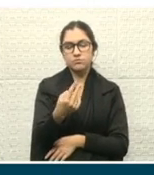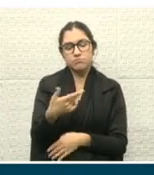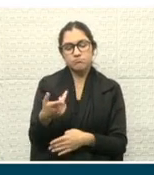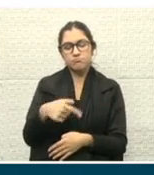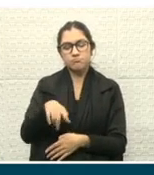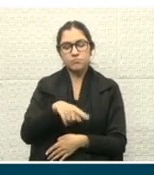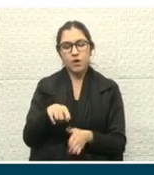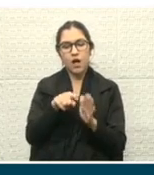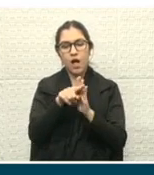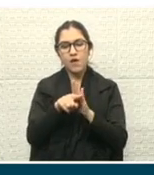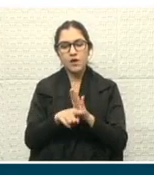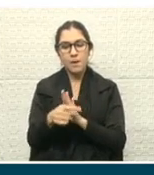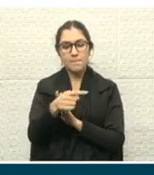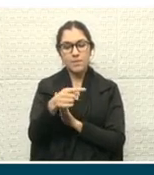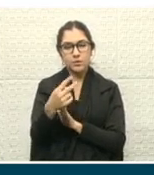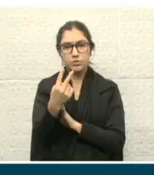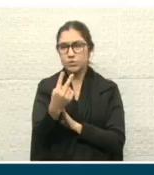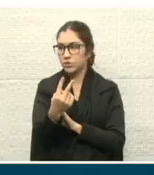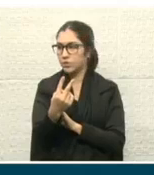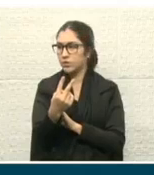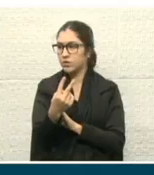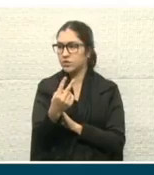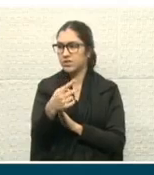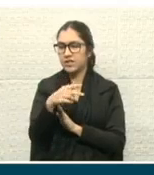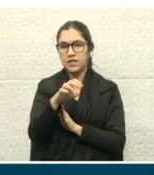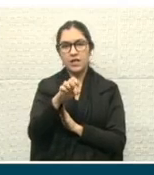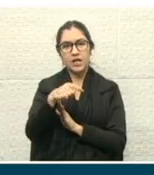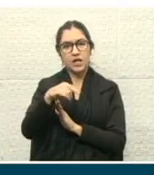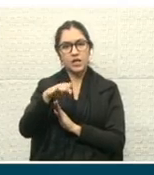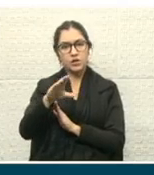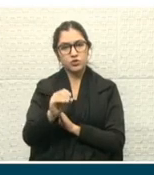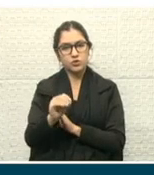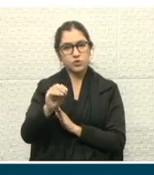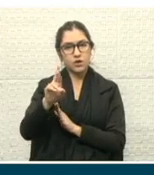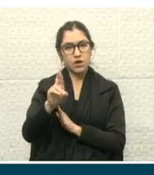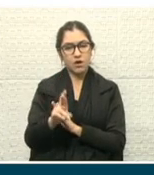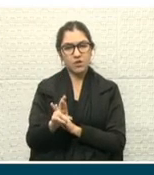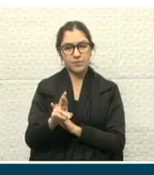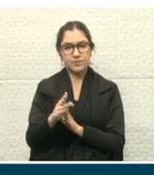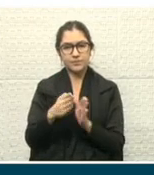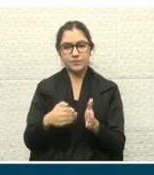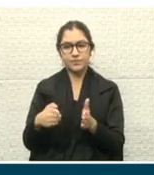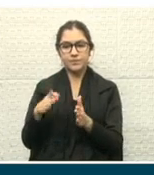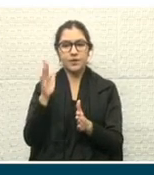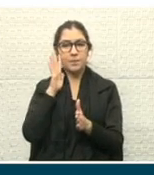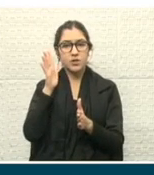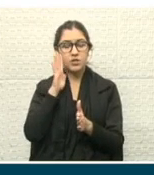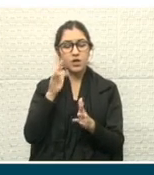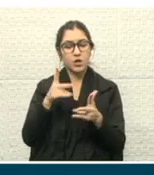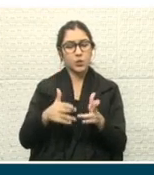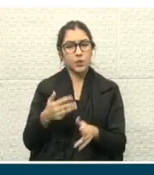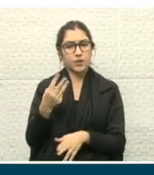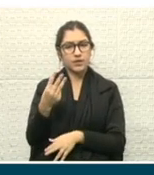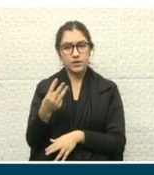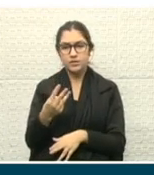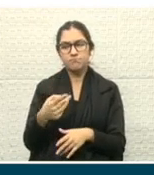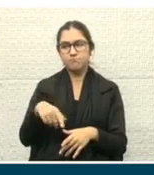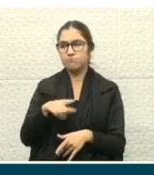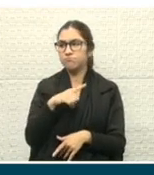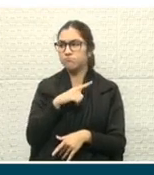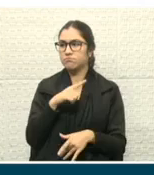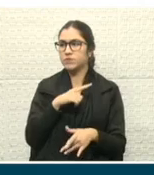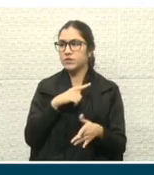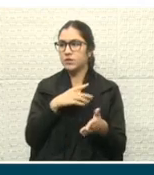nós vamos avaliar o menos 2 no eixo real. A parte imaginária é igual a 3. Então, nós